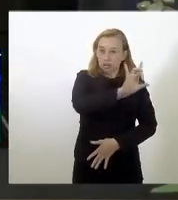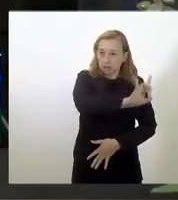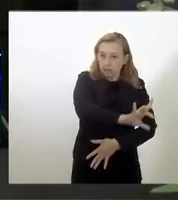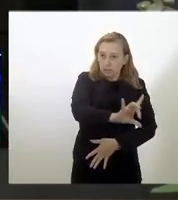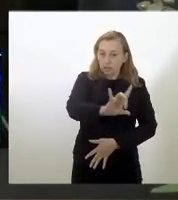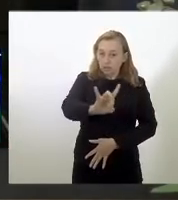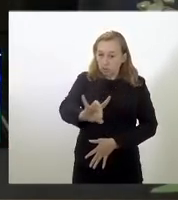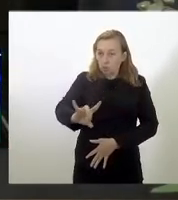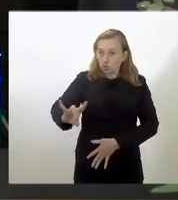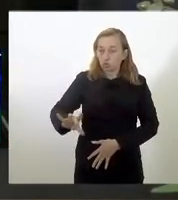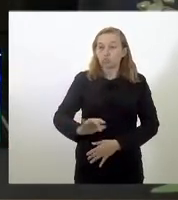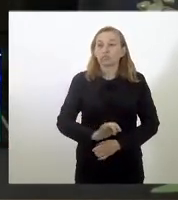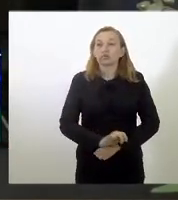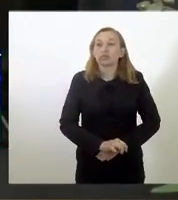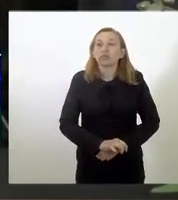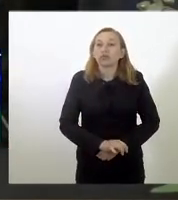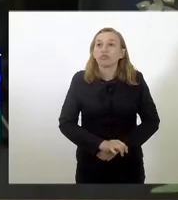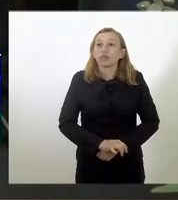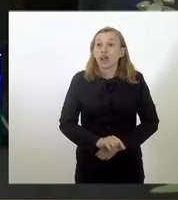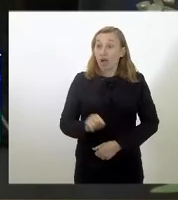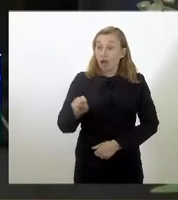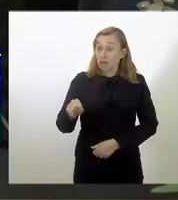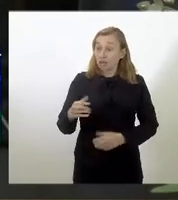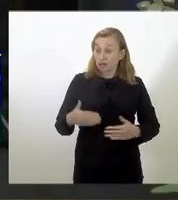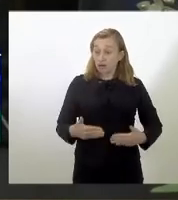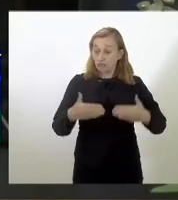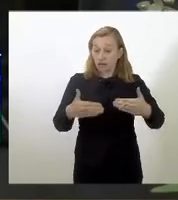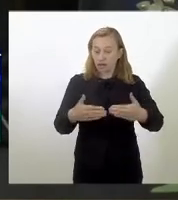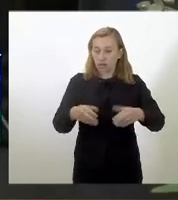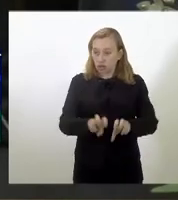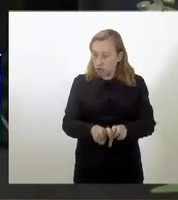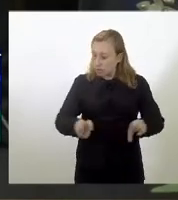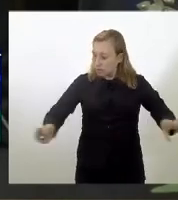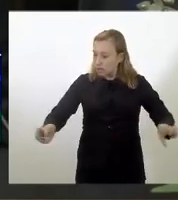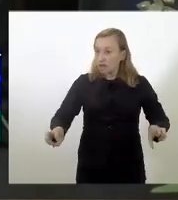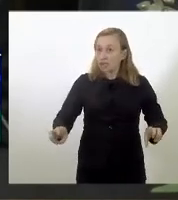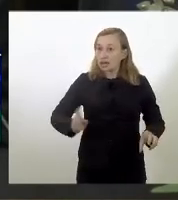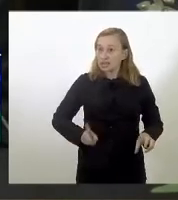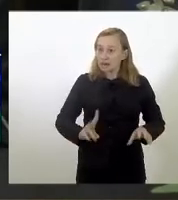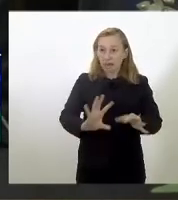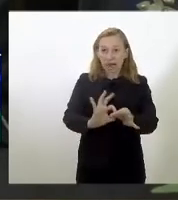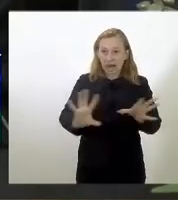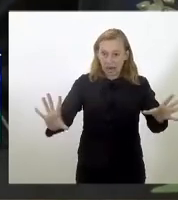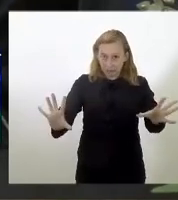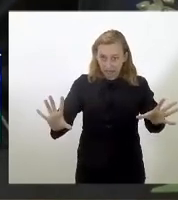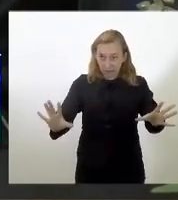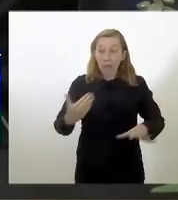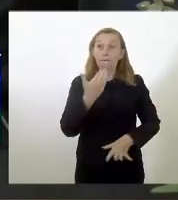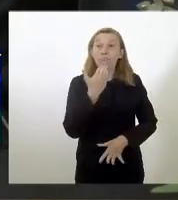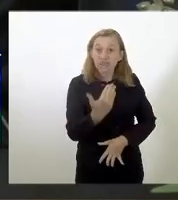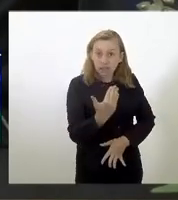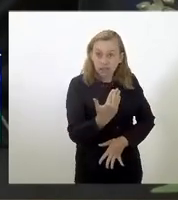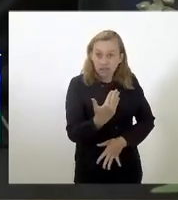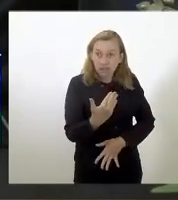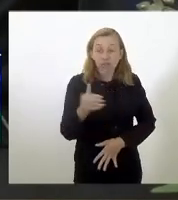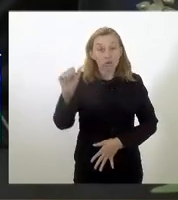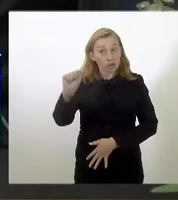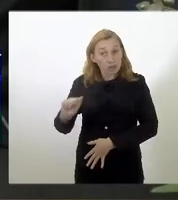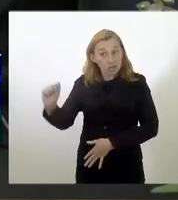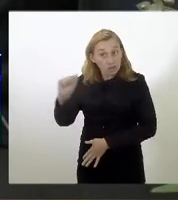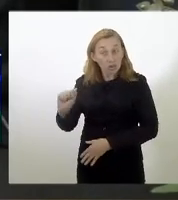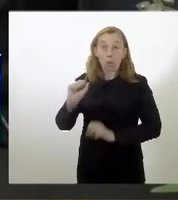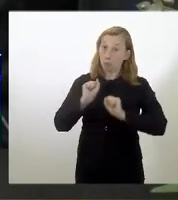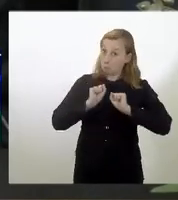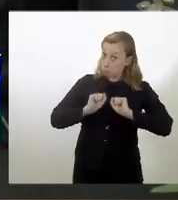a parte aqui na frente da mesa possa estar sempre livre e pedir aos assessores para que a gente